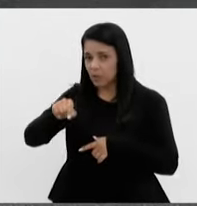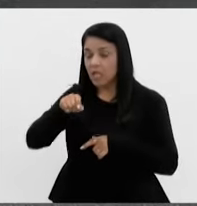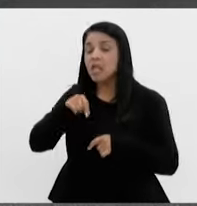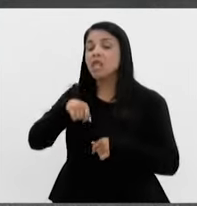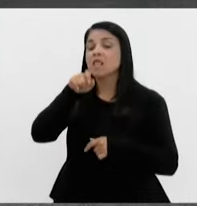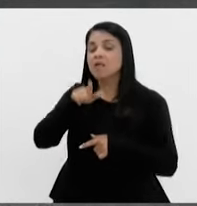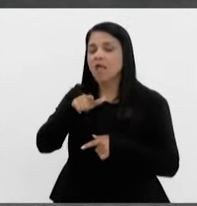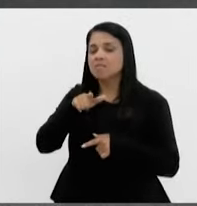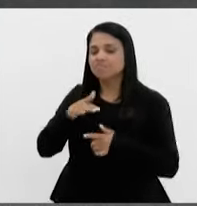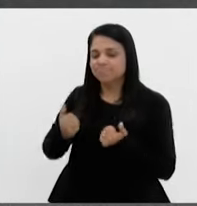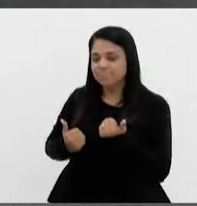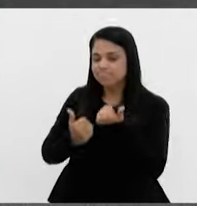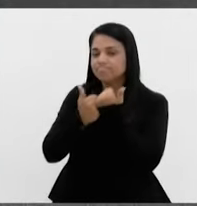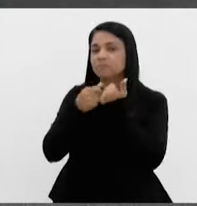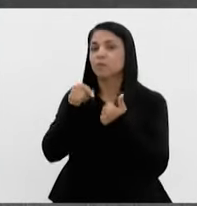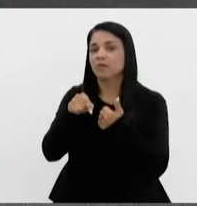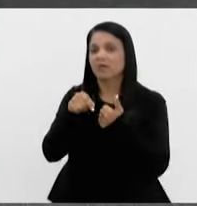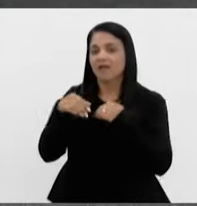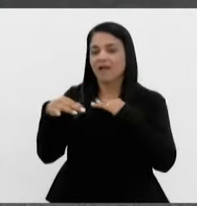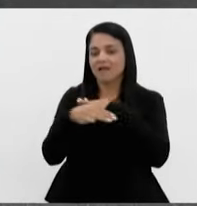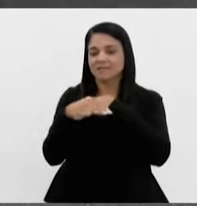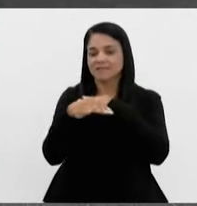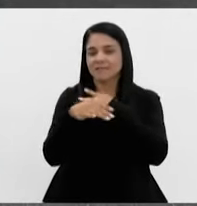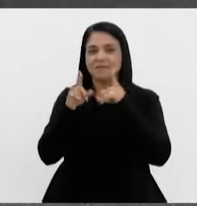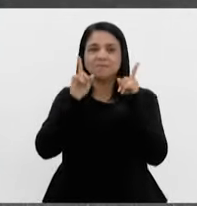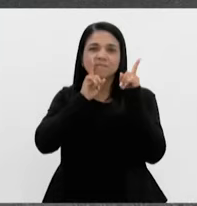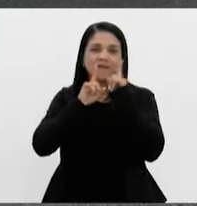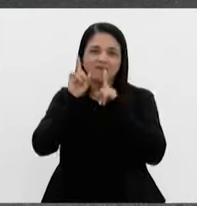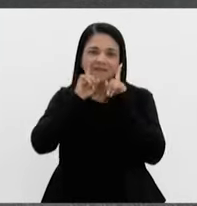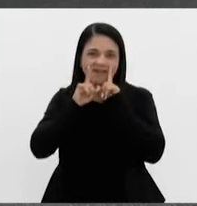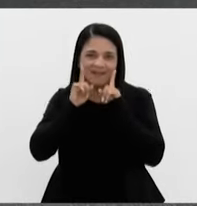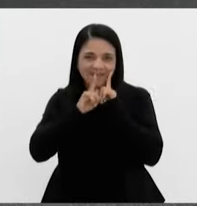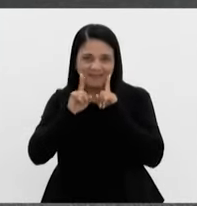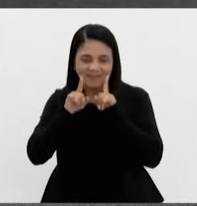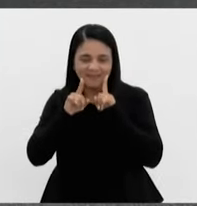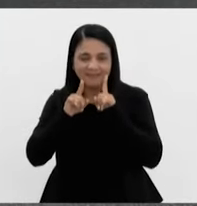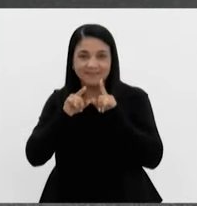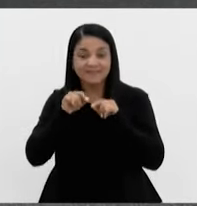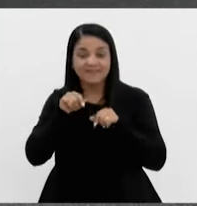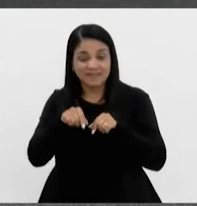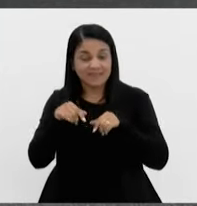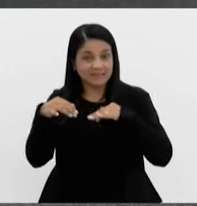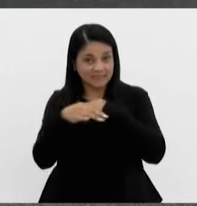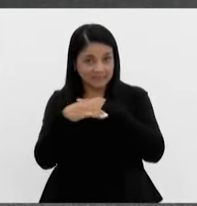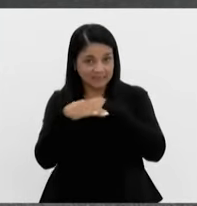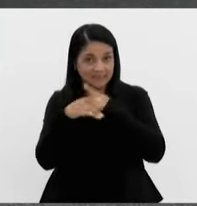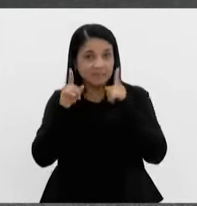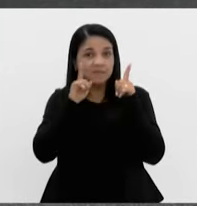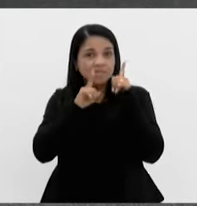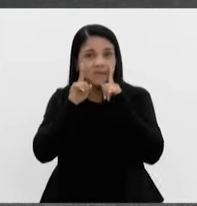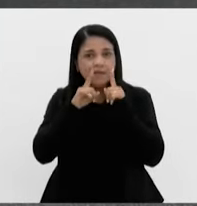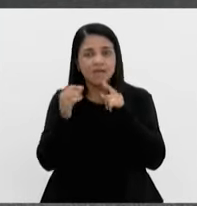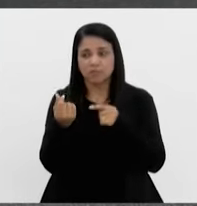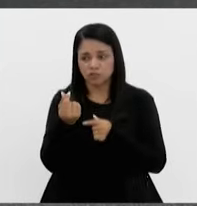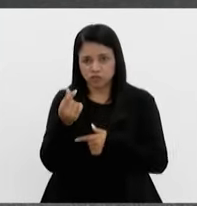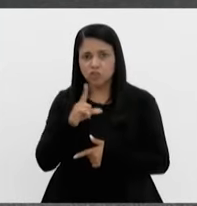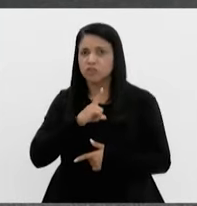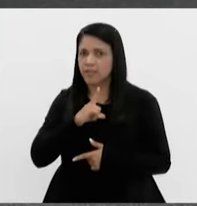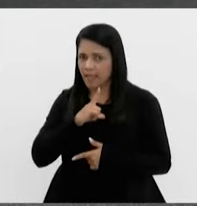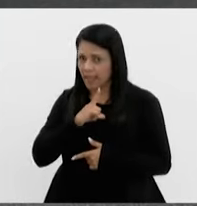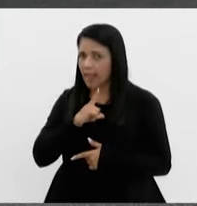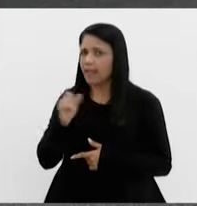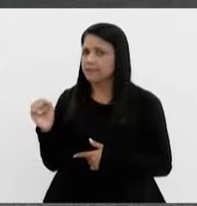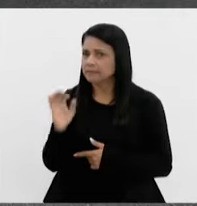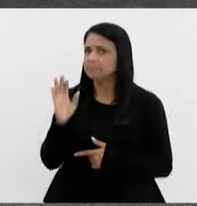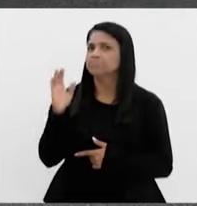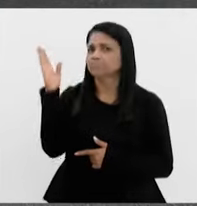dessa quadrilha foi a cidade de maric a cidade de maric é a cidade mais rica do Brasil